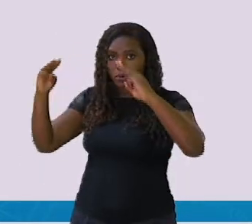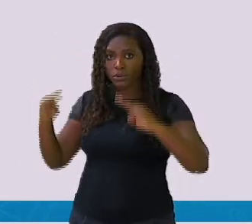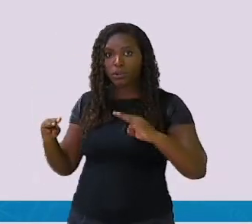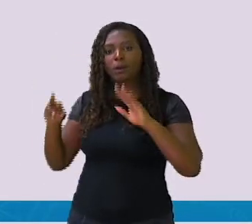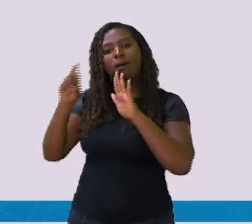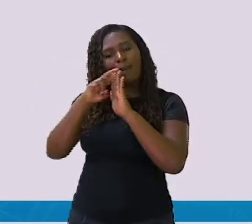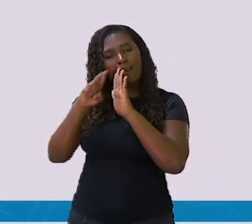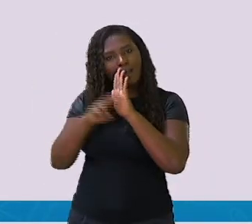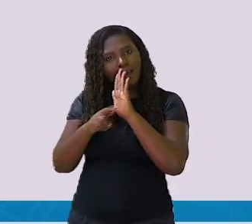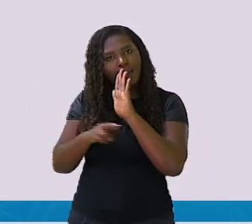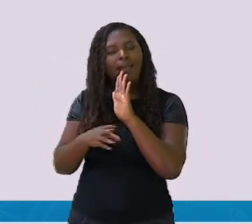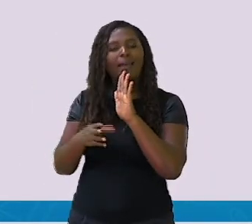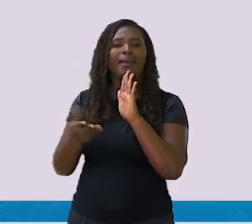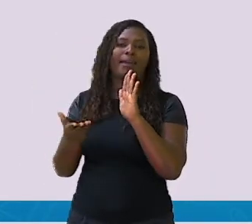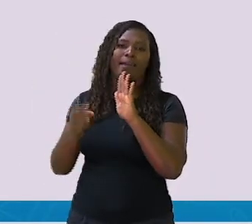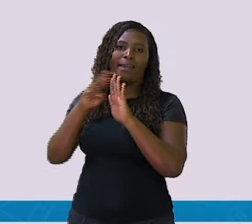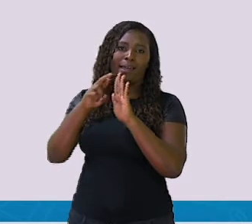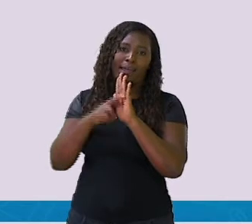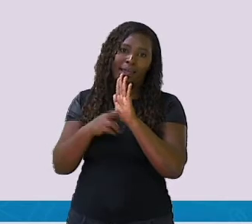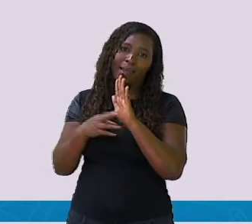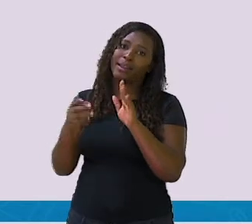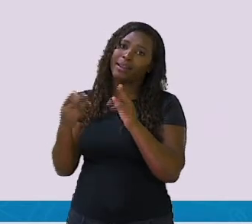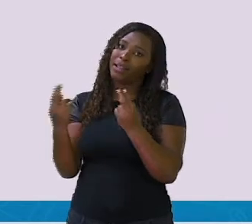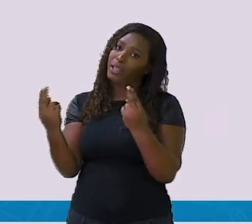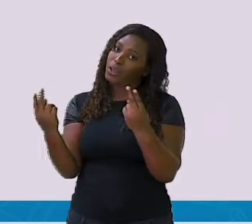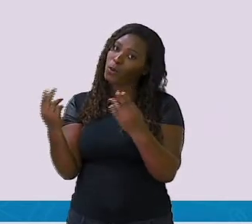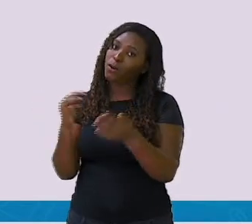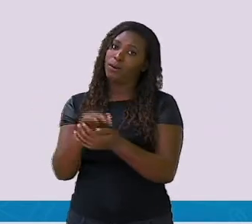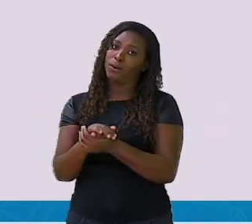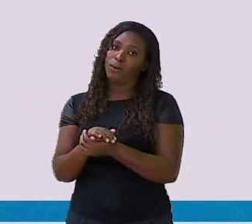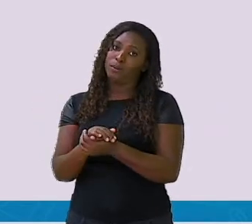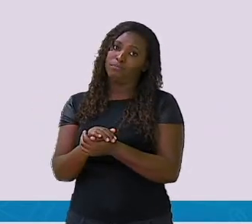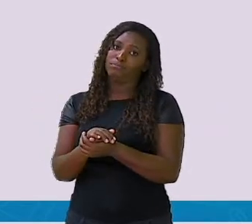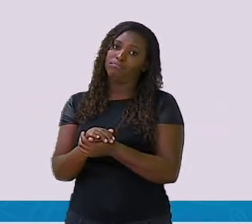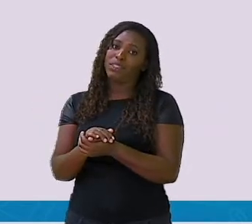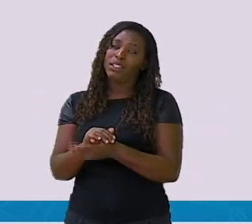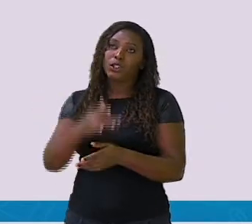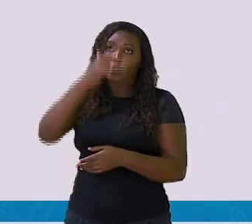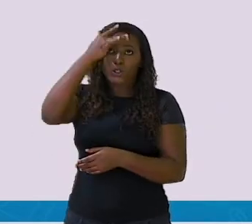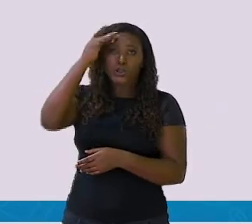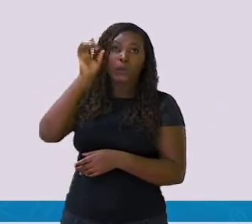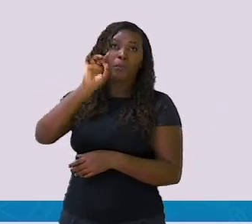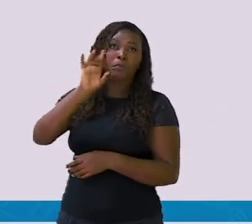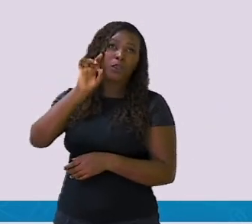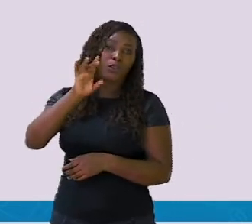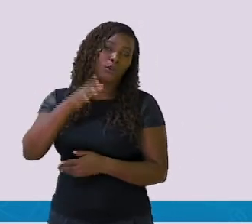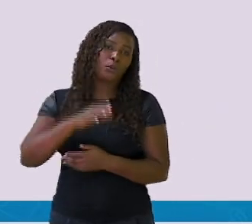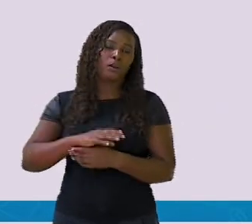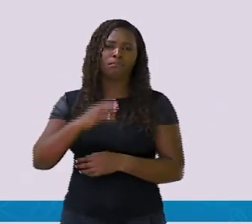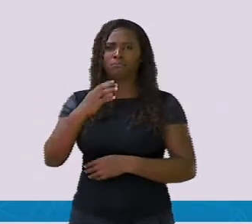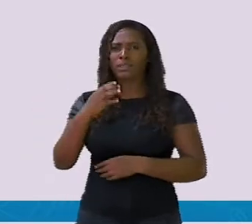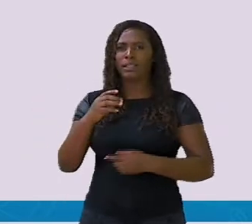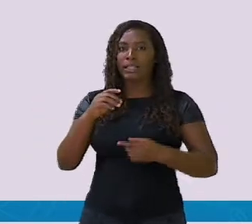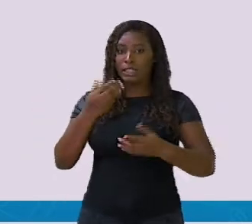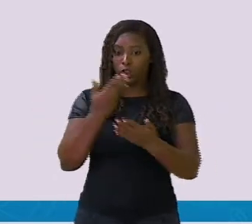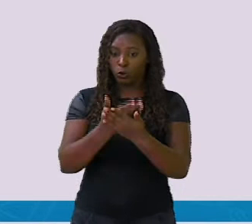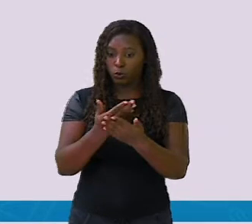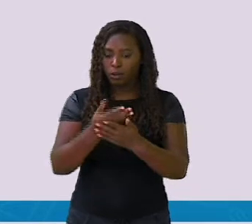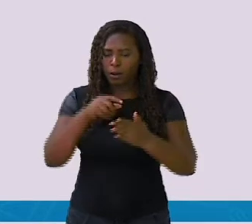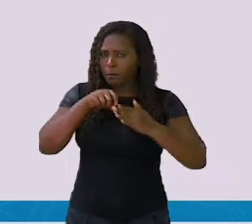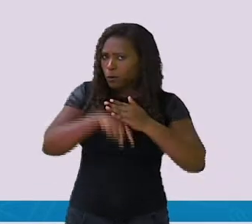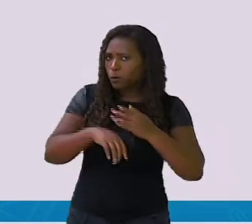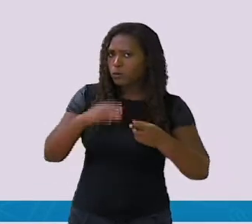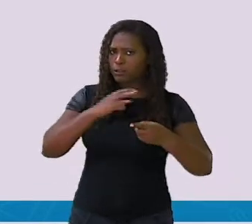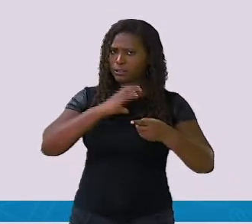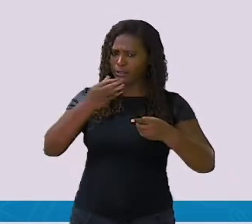começaram a surgir, mas ainda assim tinha um problema. Só quem era cientista, pesquisador,